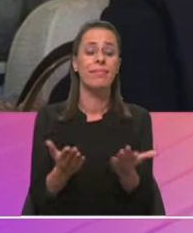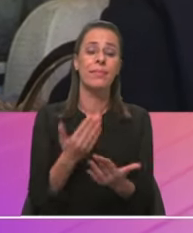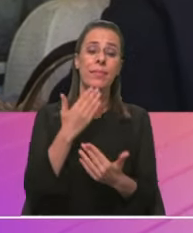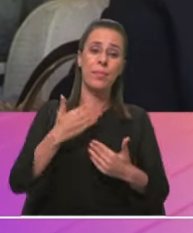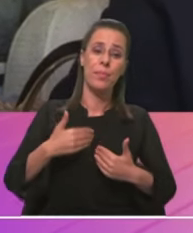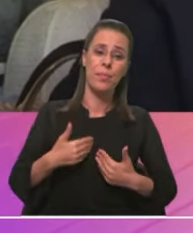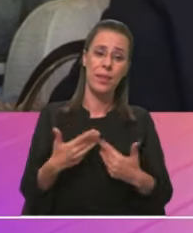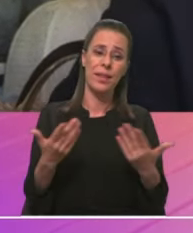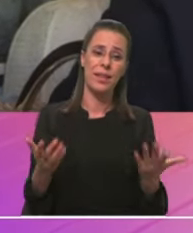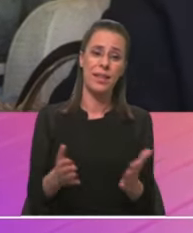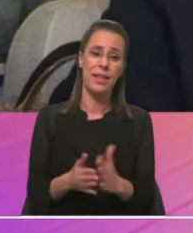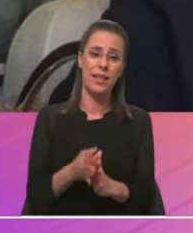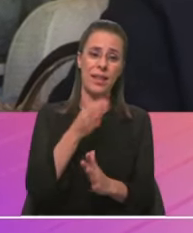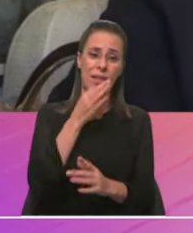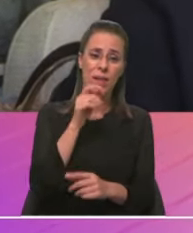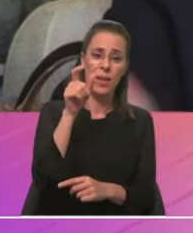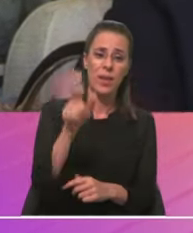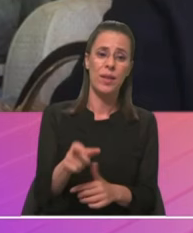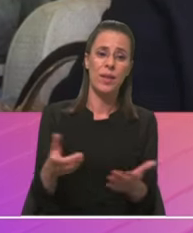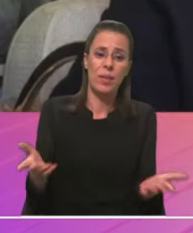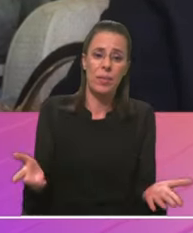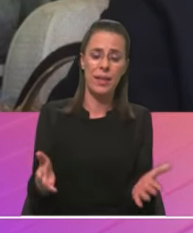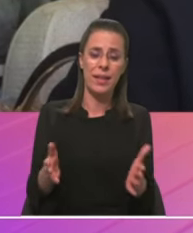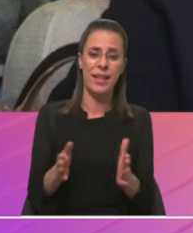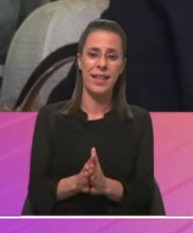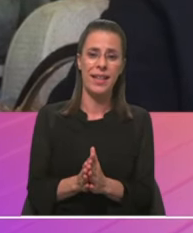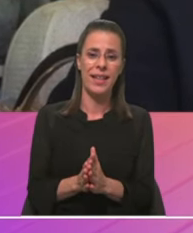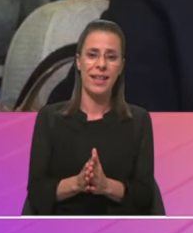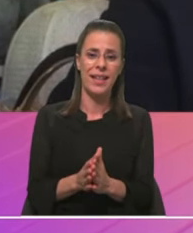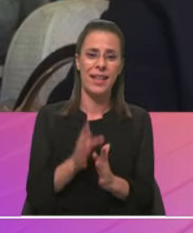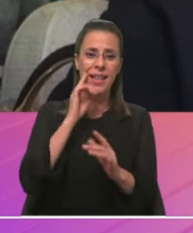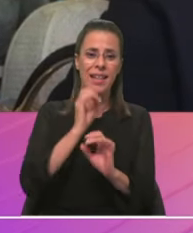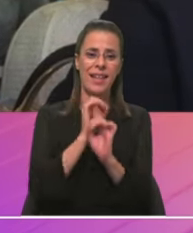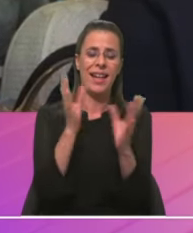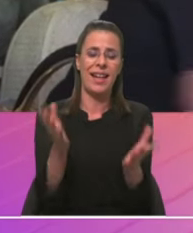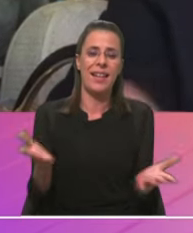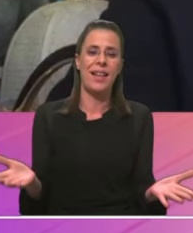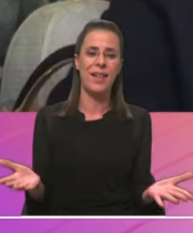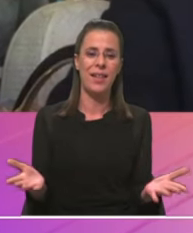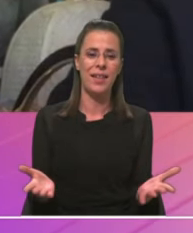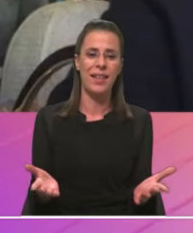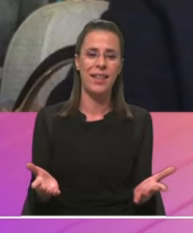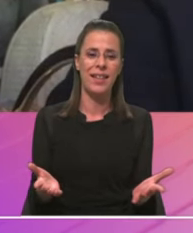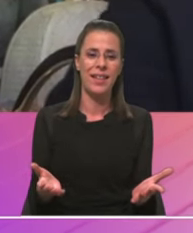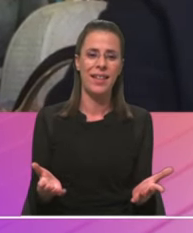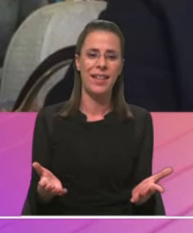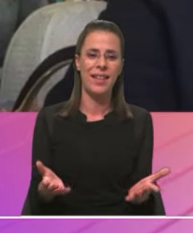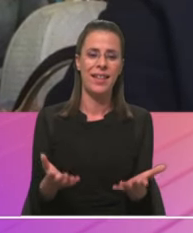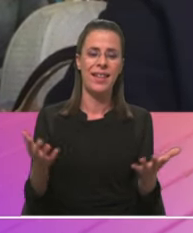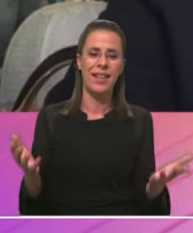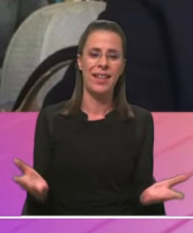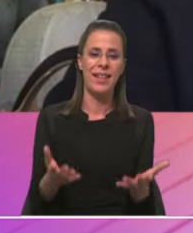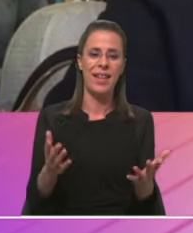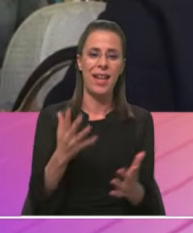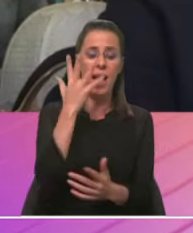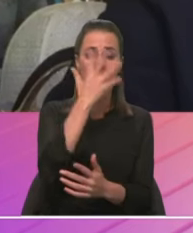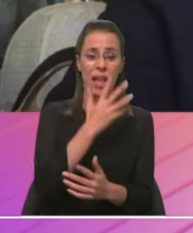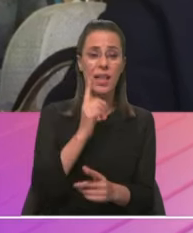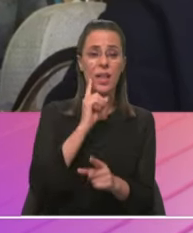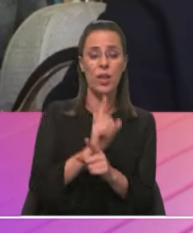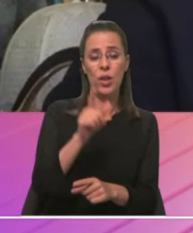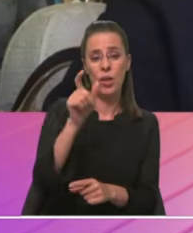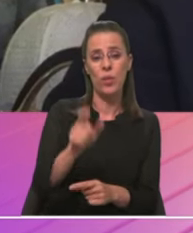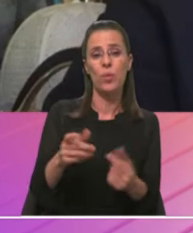pediram-me para falar sobre ti e, como é evidente, sobre a grande atriz que tu